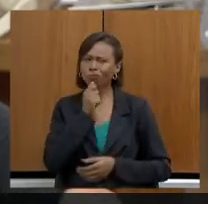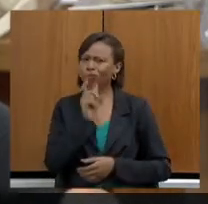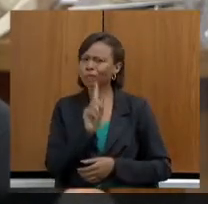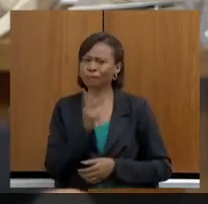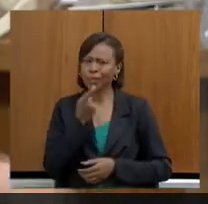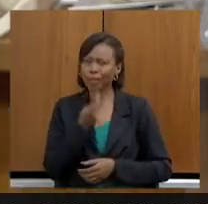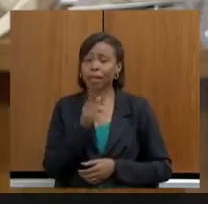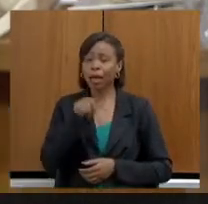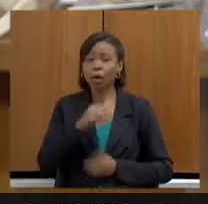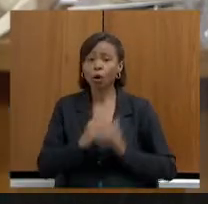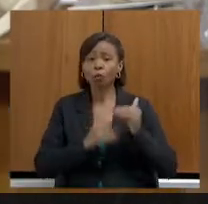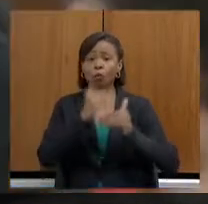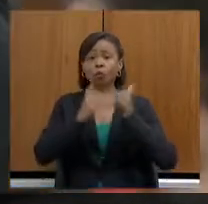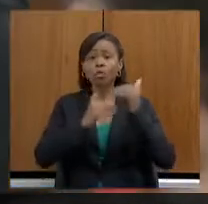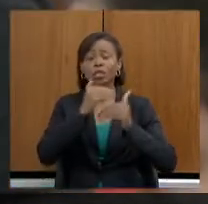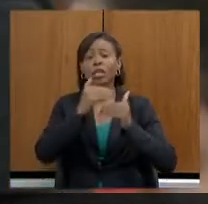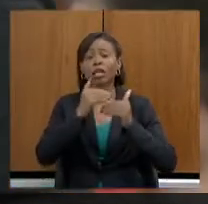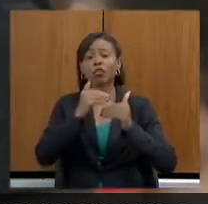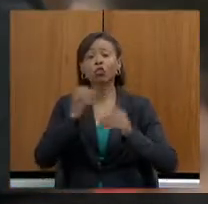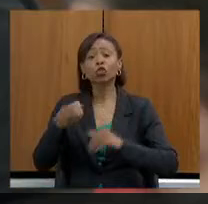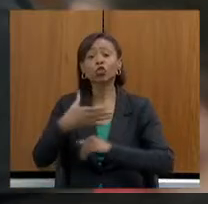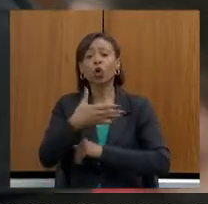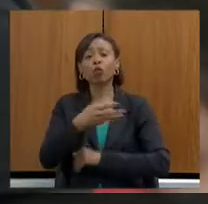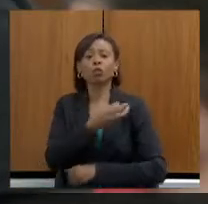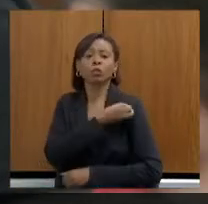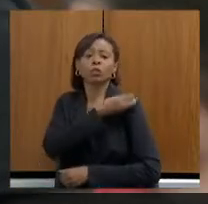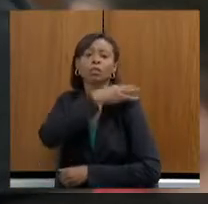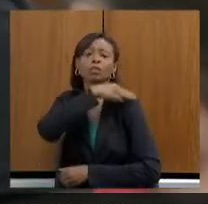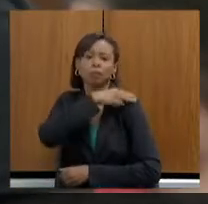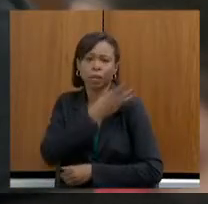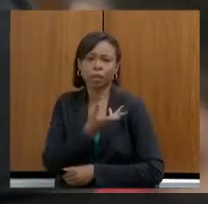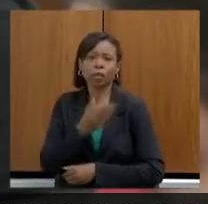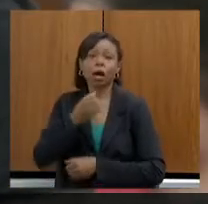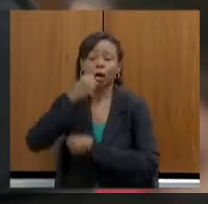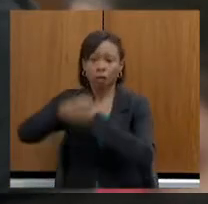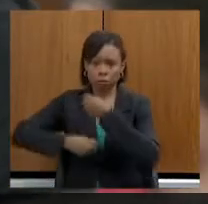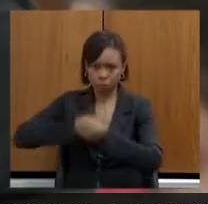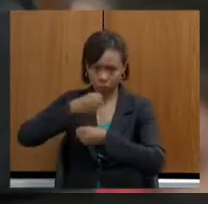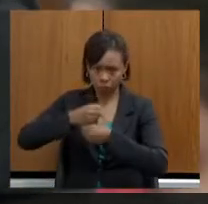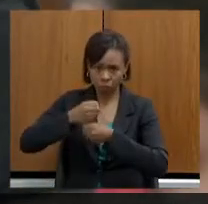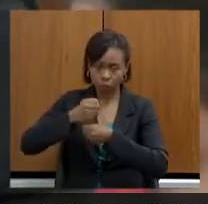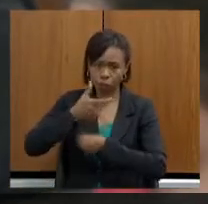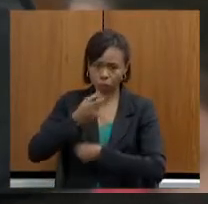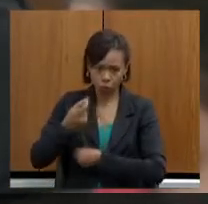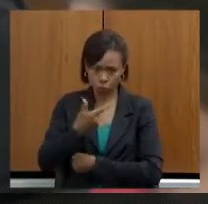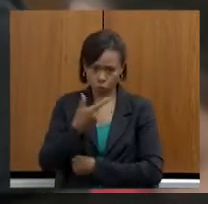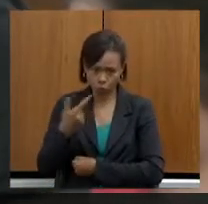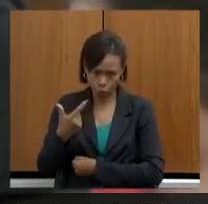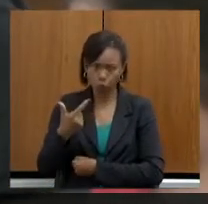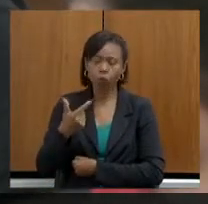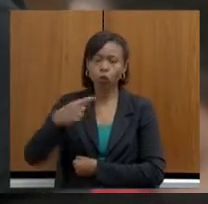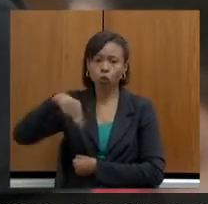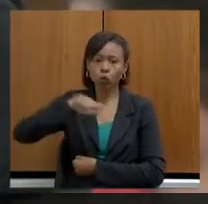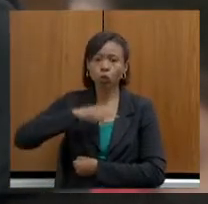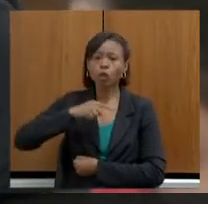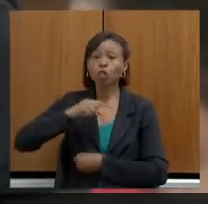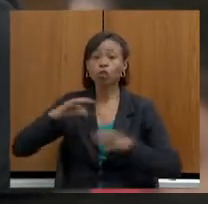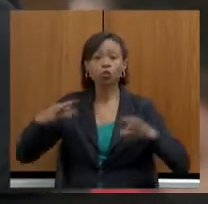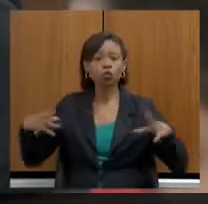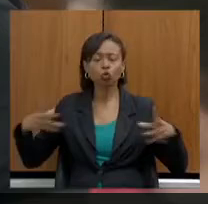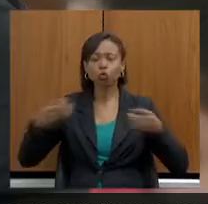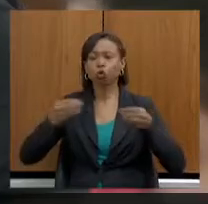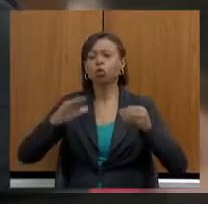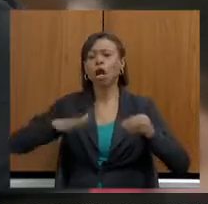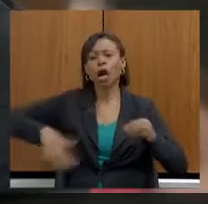que é o processo do novo ensino médio né Nós estamos no ano que vem fazendo a expansão para toda a rede mineira no